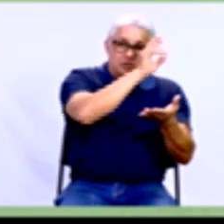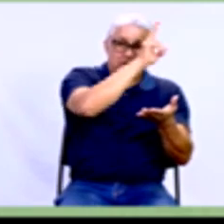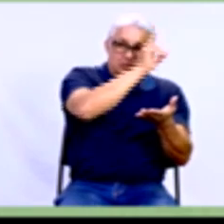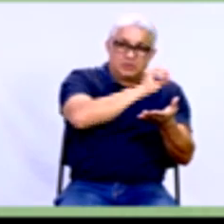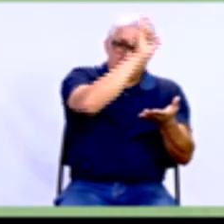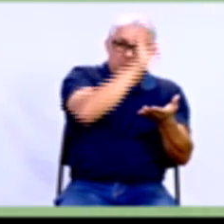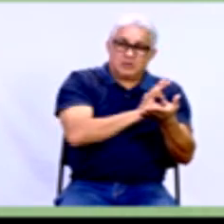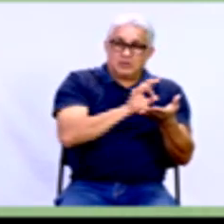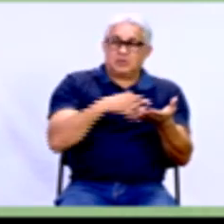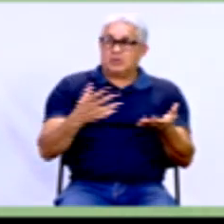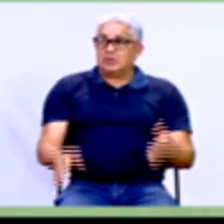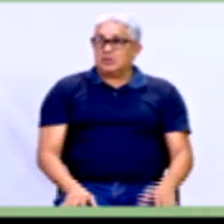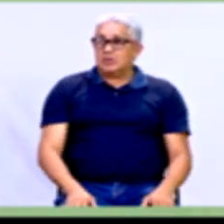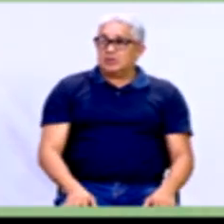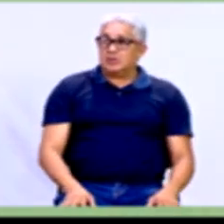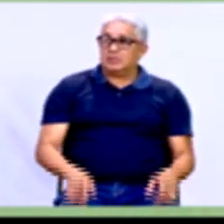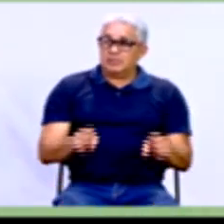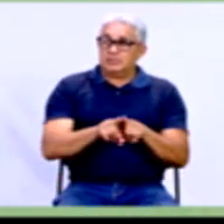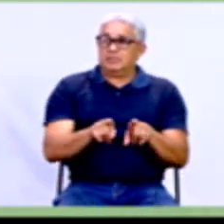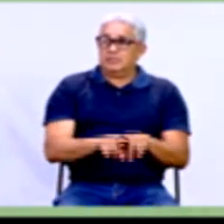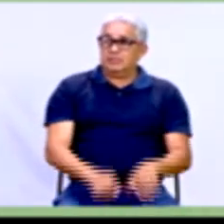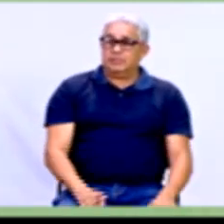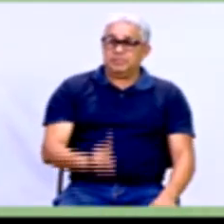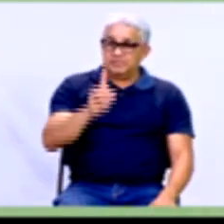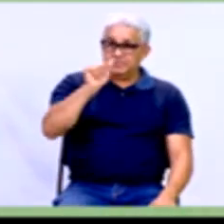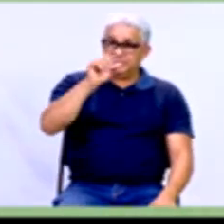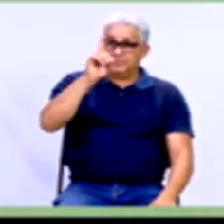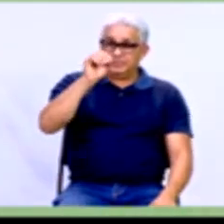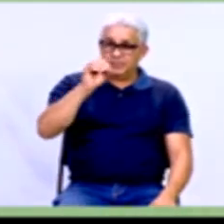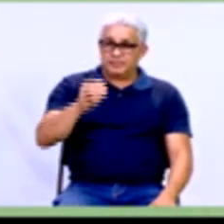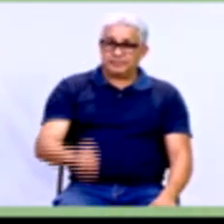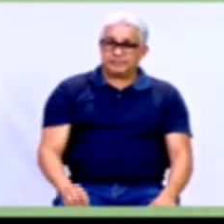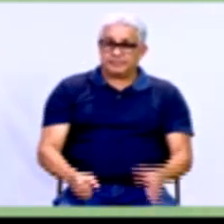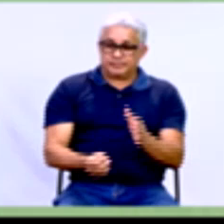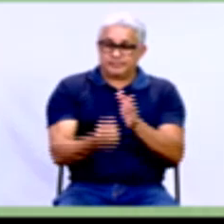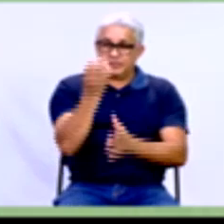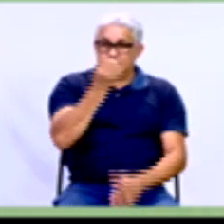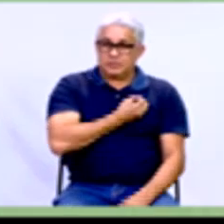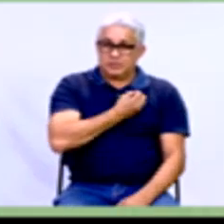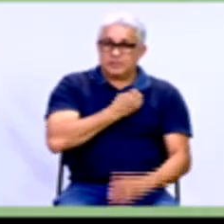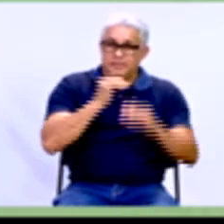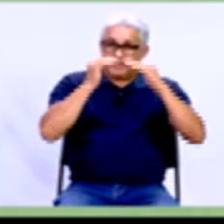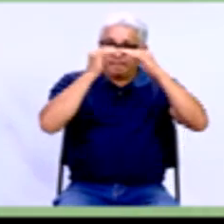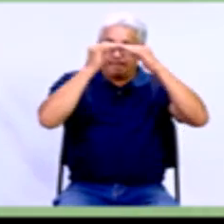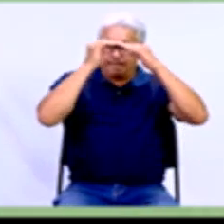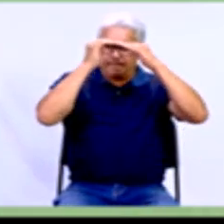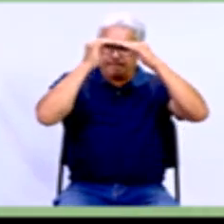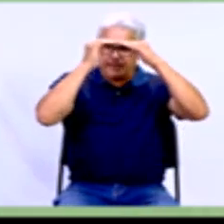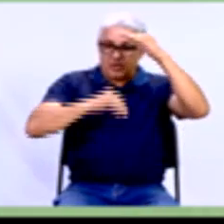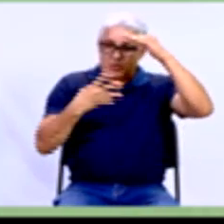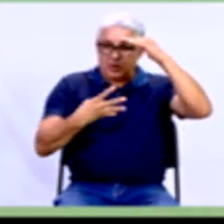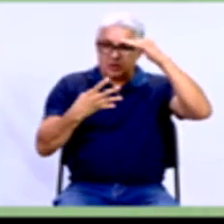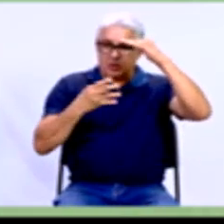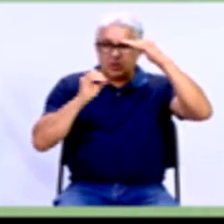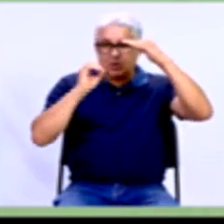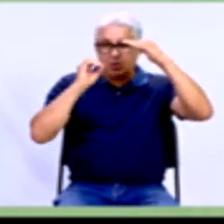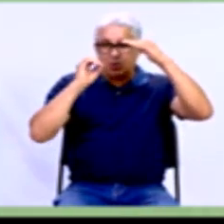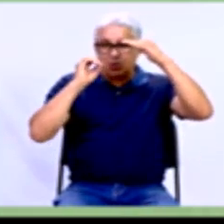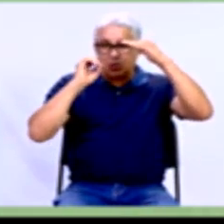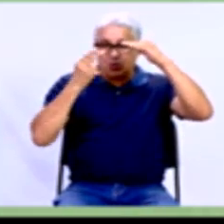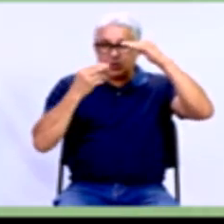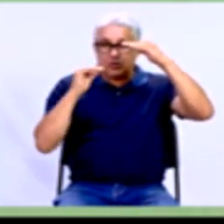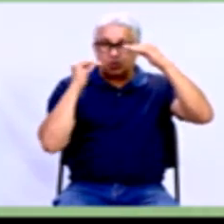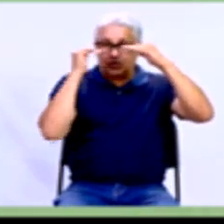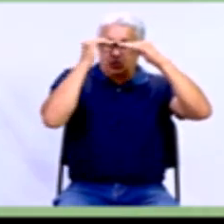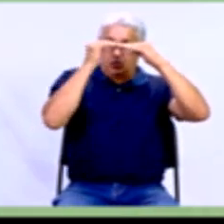a probabilidade de, ao lançarmos um dado, apareça um número menor ou igual a 4? Se eu tivesse falado